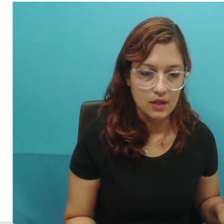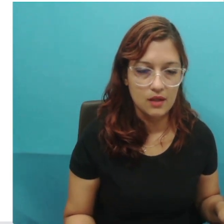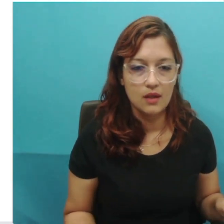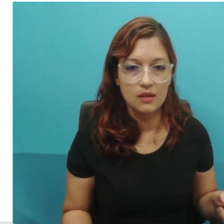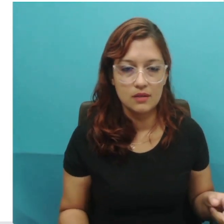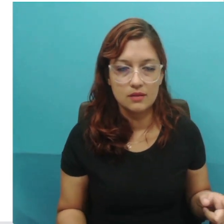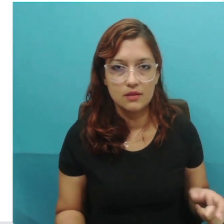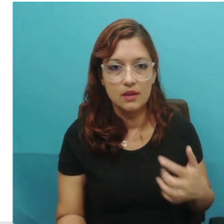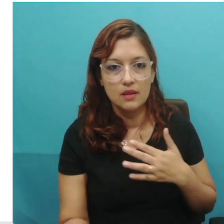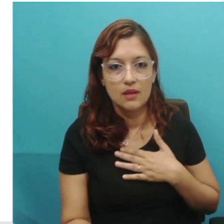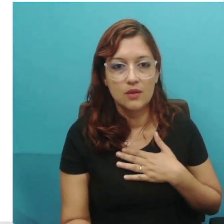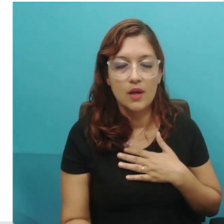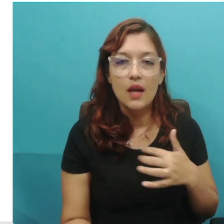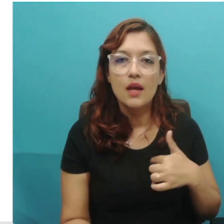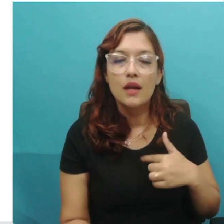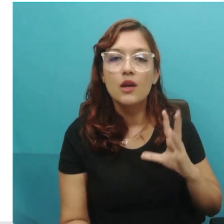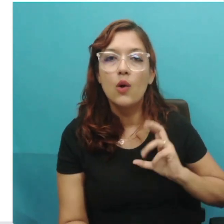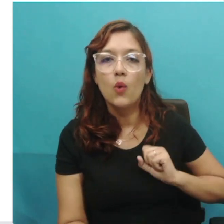a quem